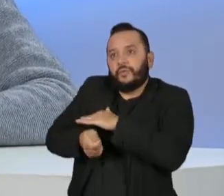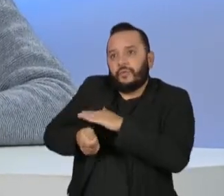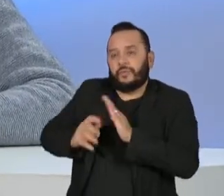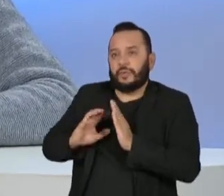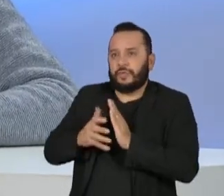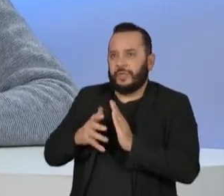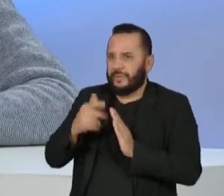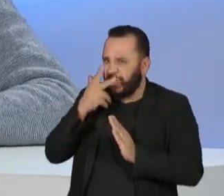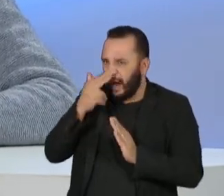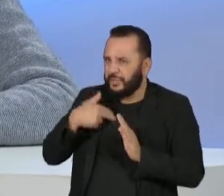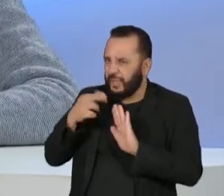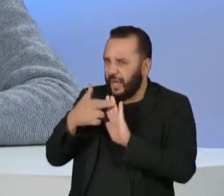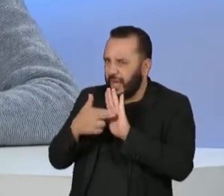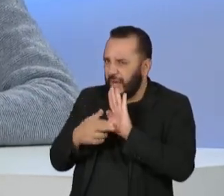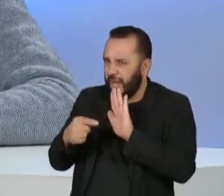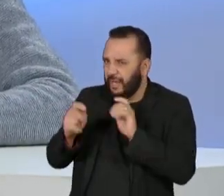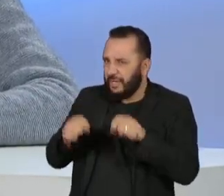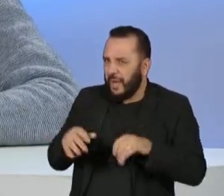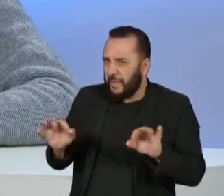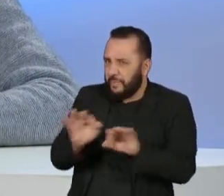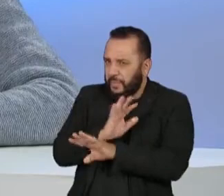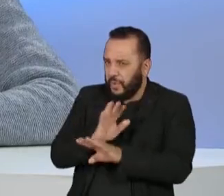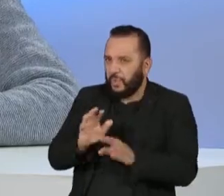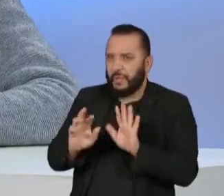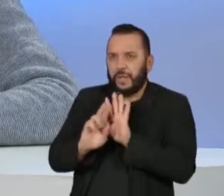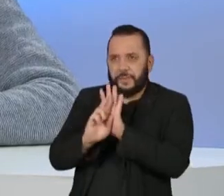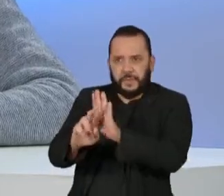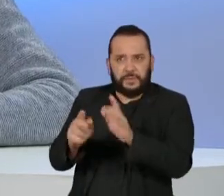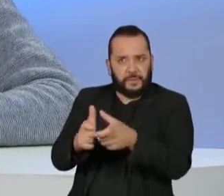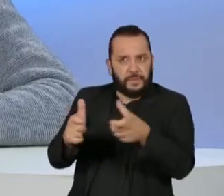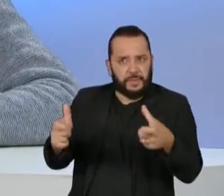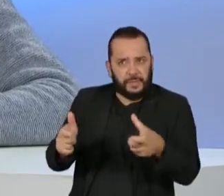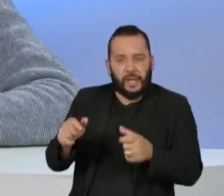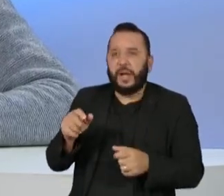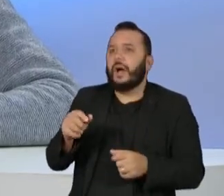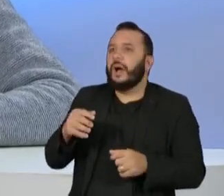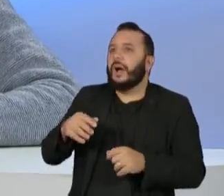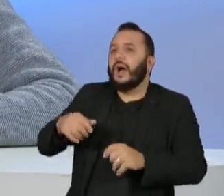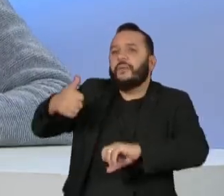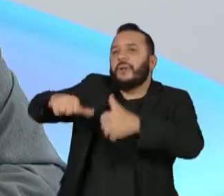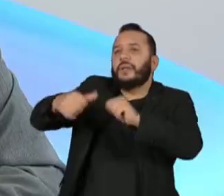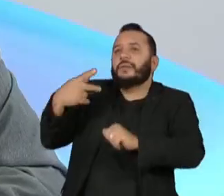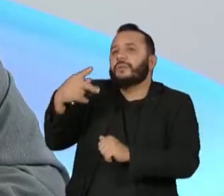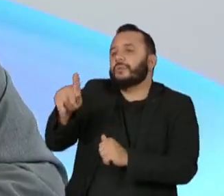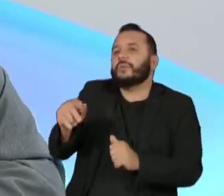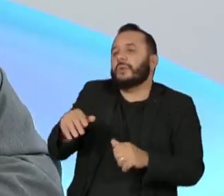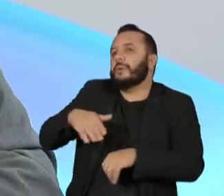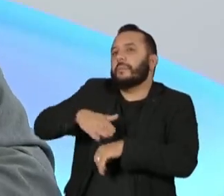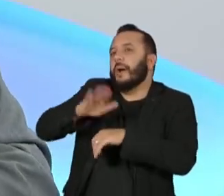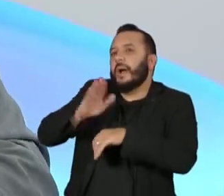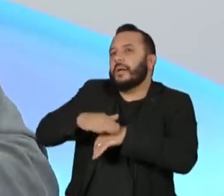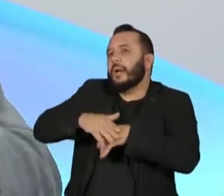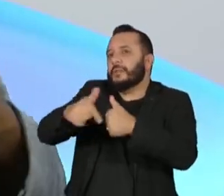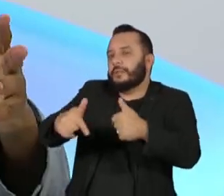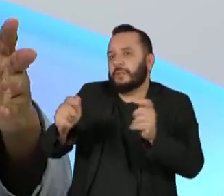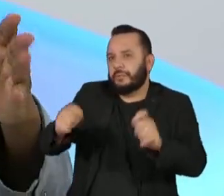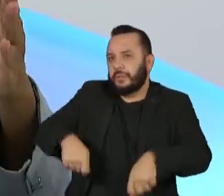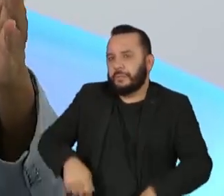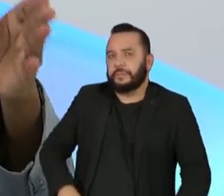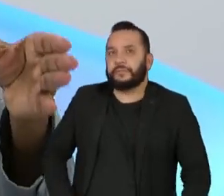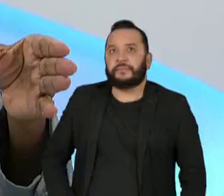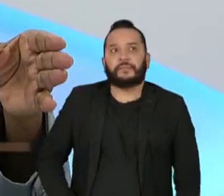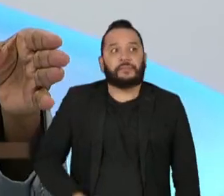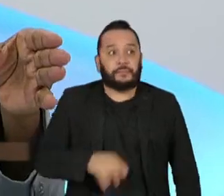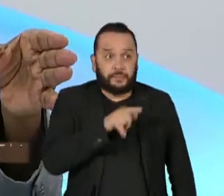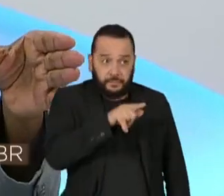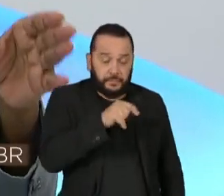para aumentar a representatividade? E qual que é a avaliação do senhor e o que mais pode ser feito? Priscila, essas regras